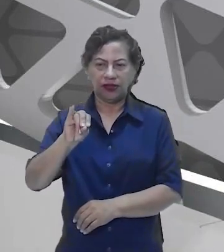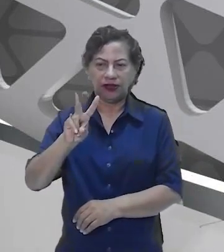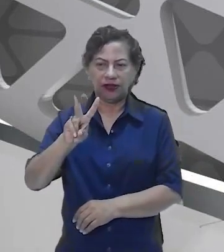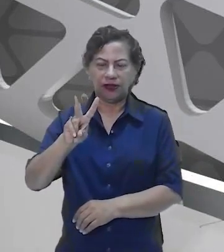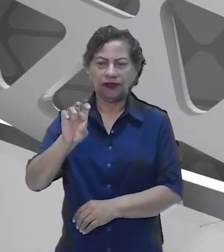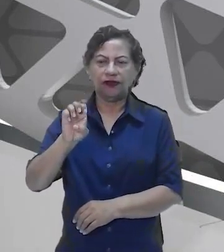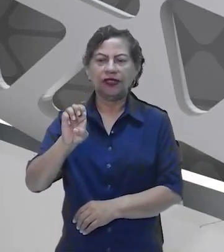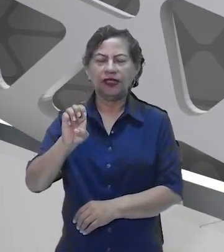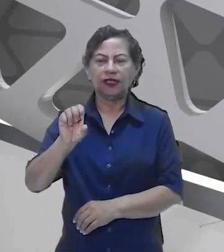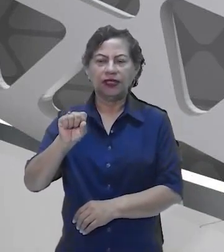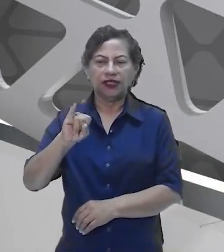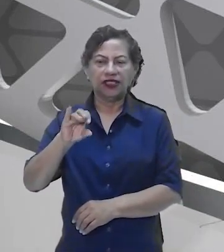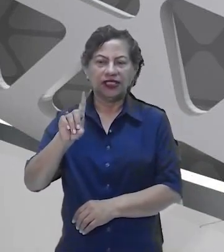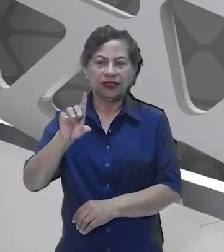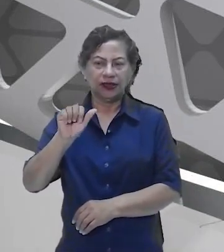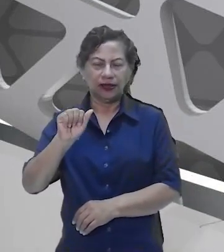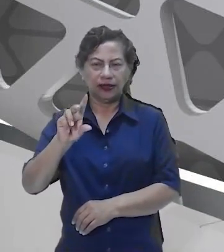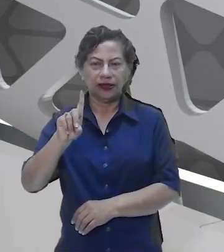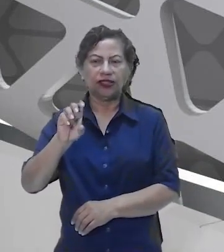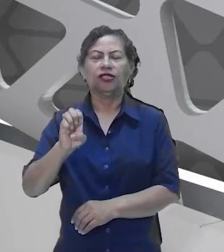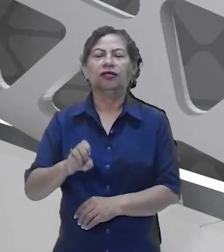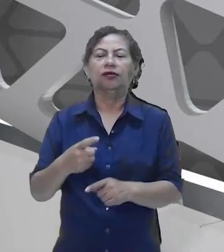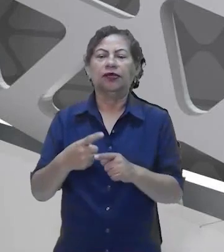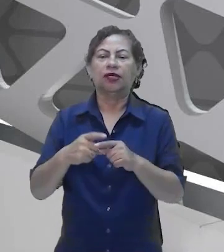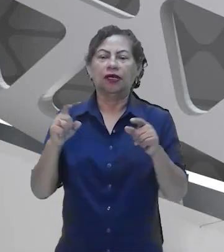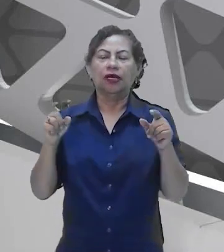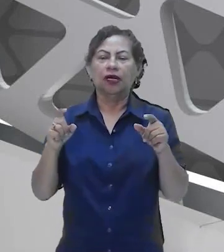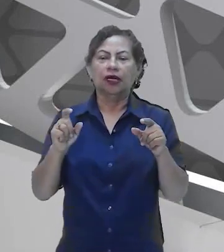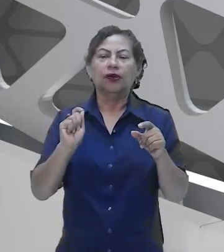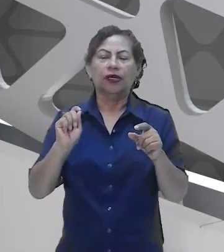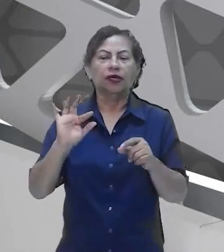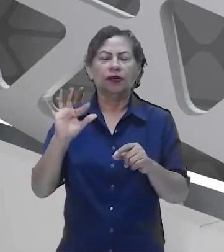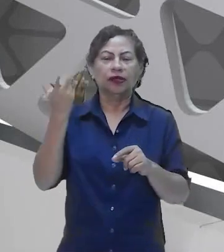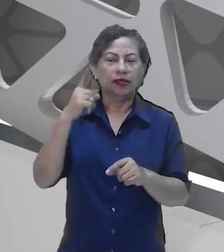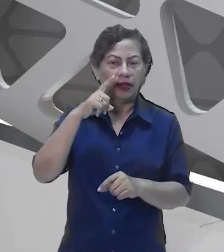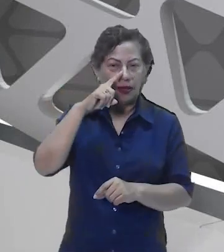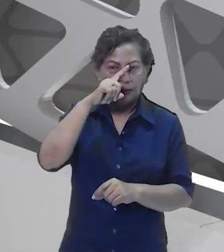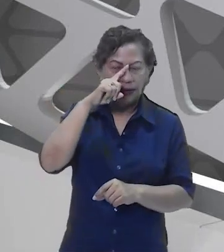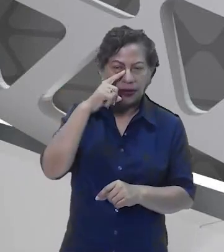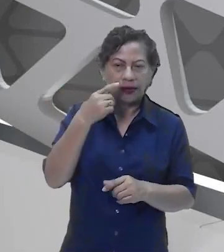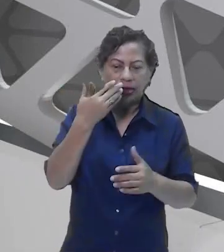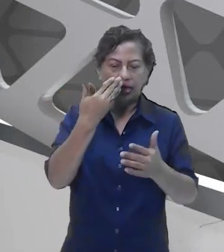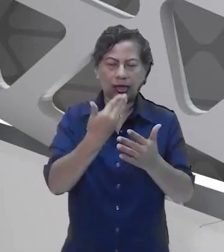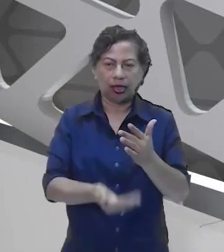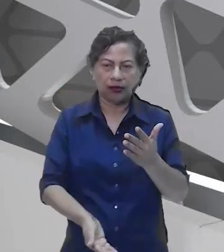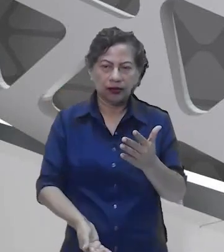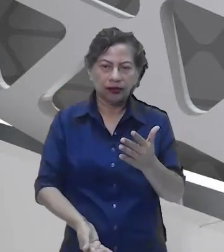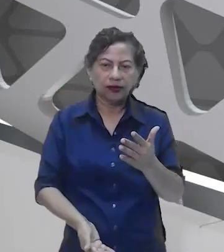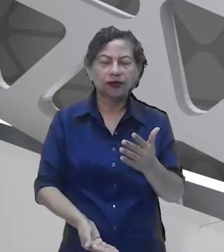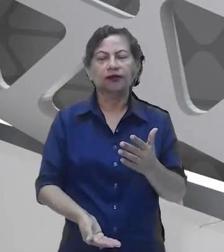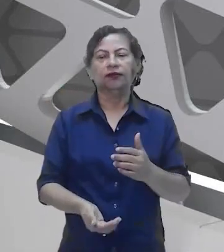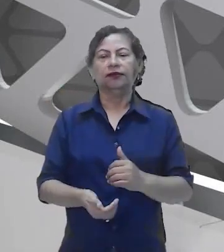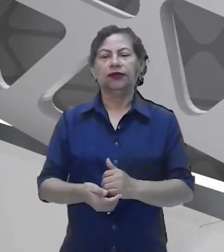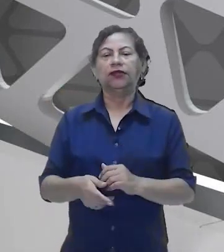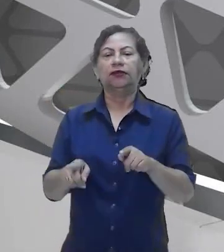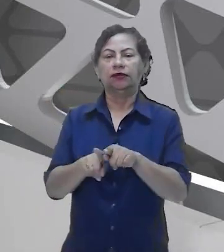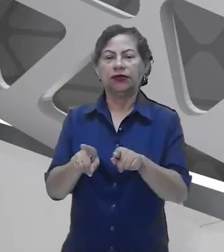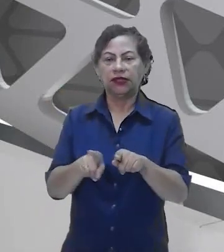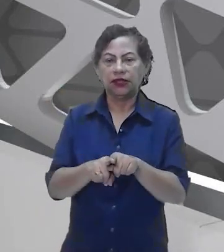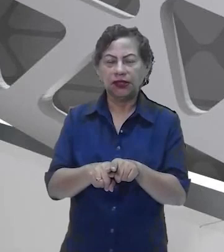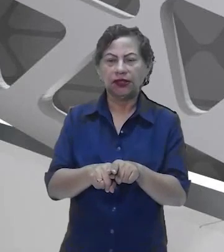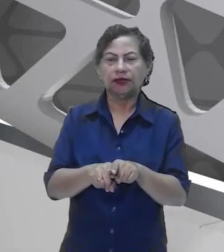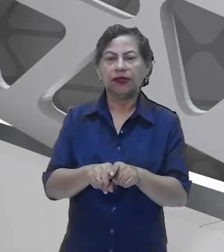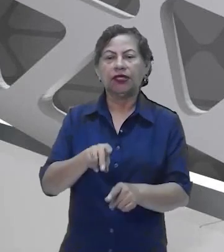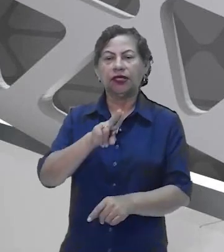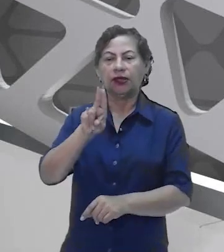isso por si só já vai ocasionar a redução, a perda de biodiversidade e também a questão